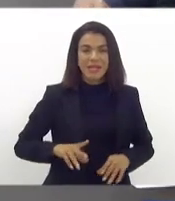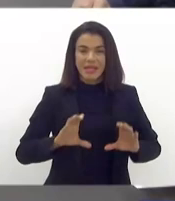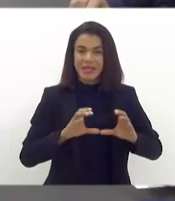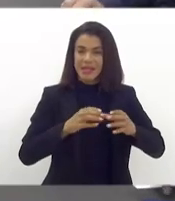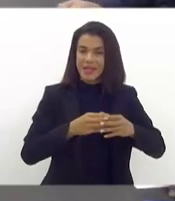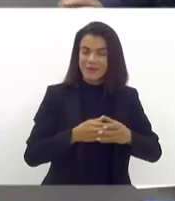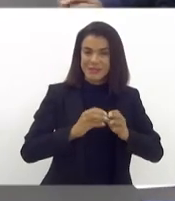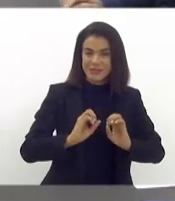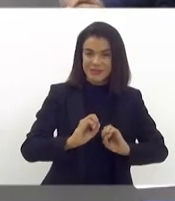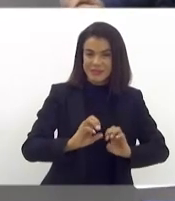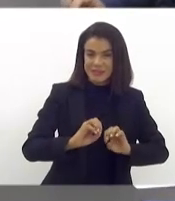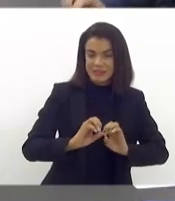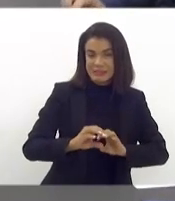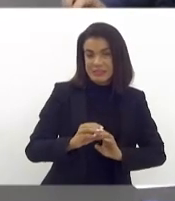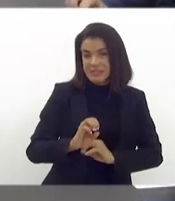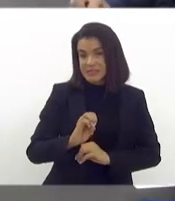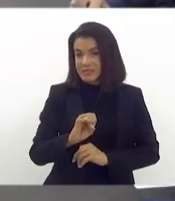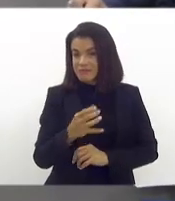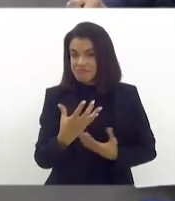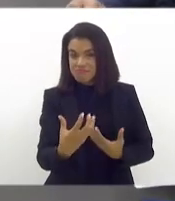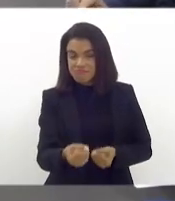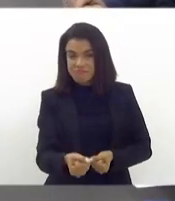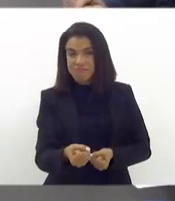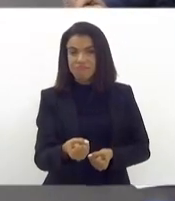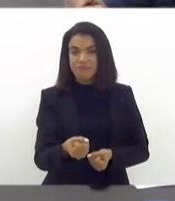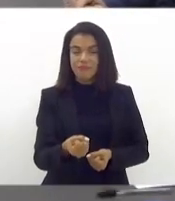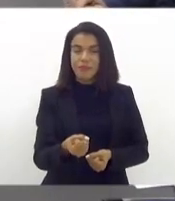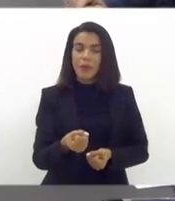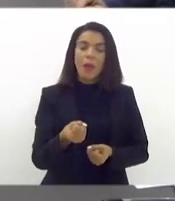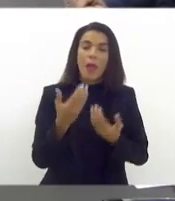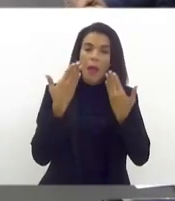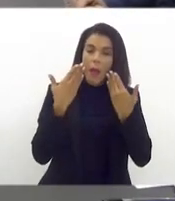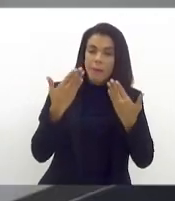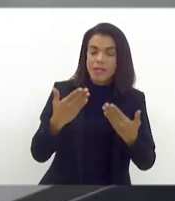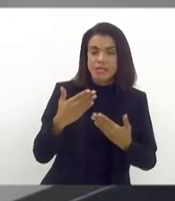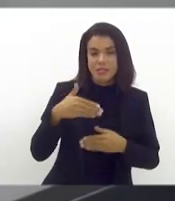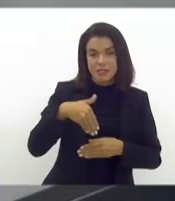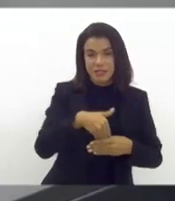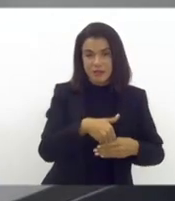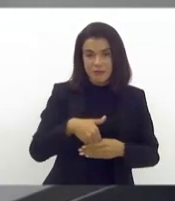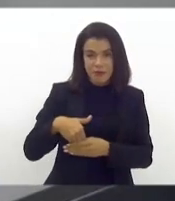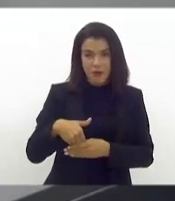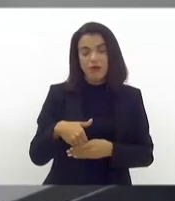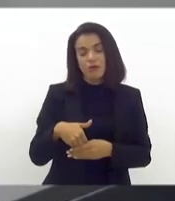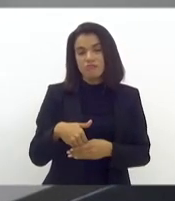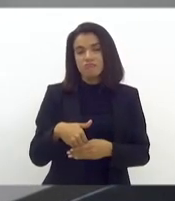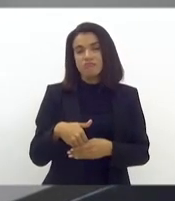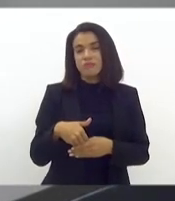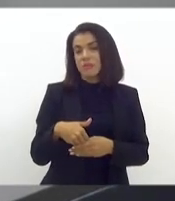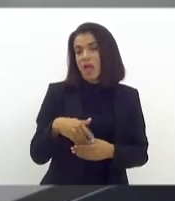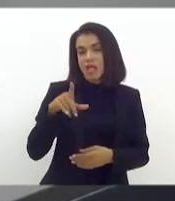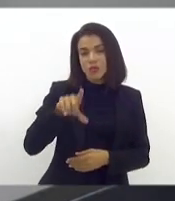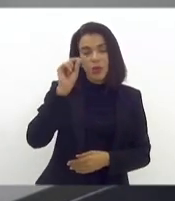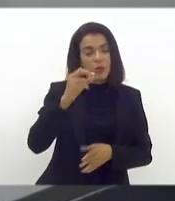aqui, se Vossa Excelência aceitar dessa forma, Vossa Excelência apresenta o voto, Vossa Excelência é designado o relator do